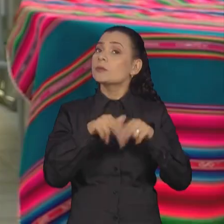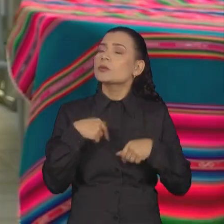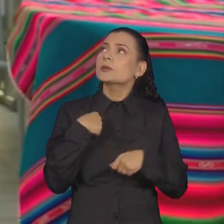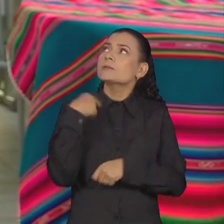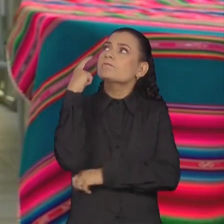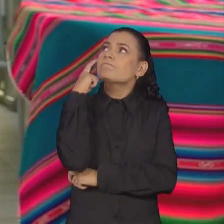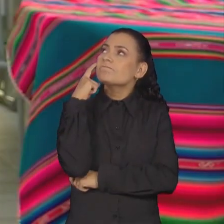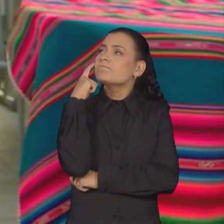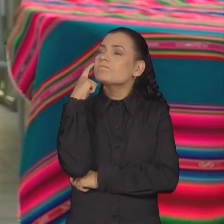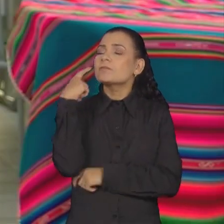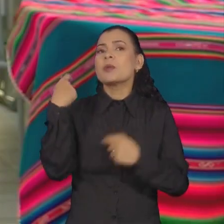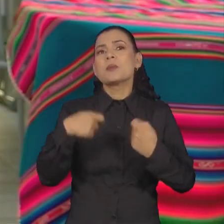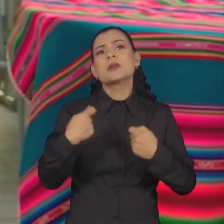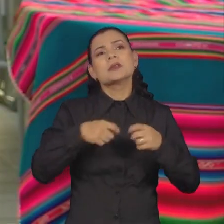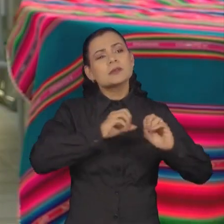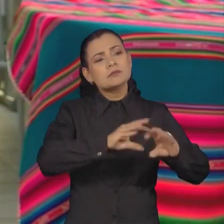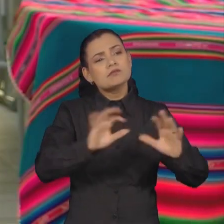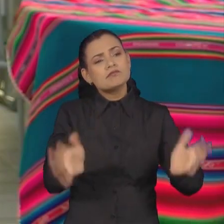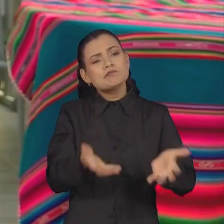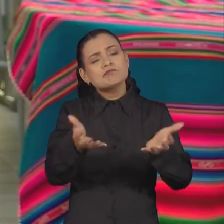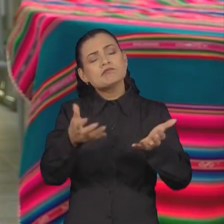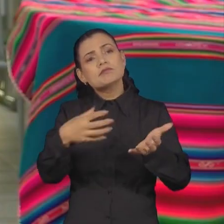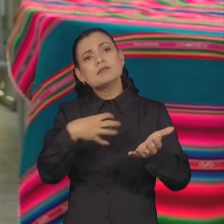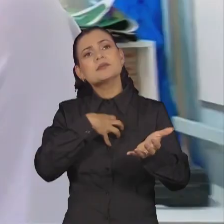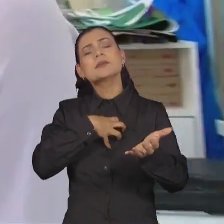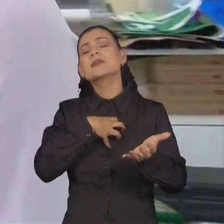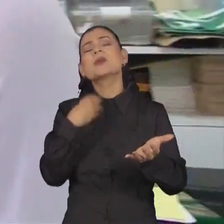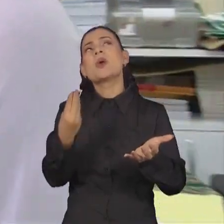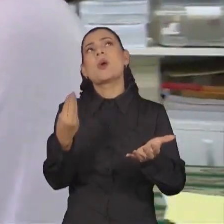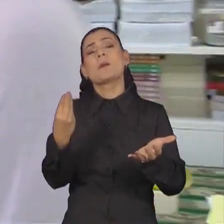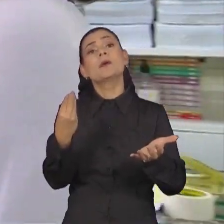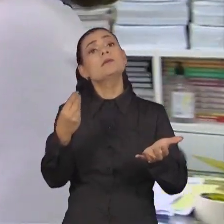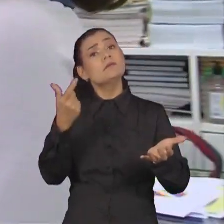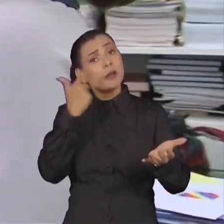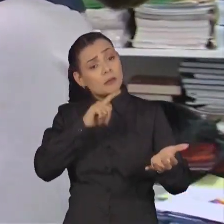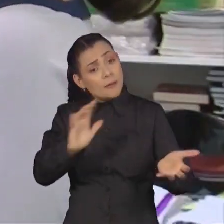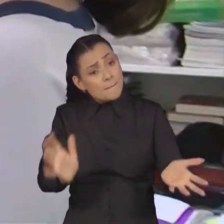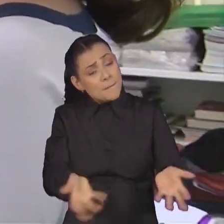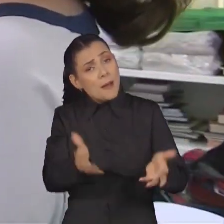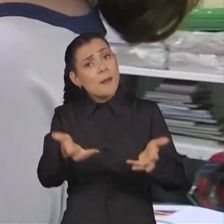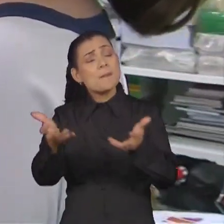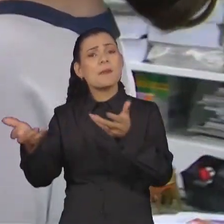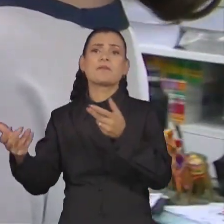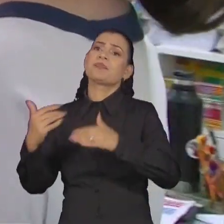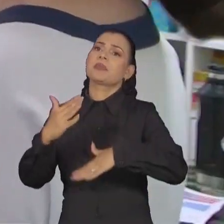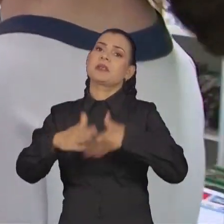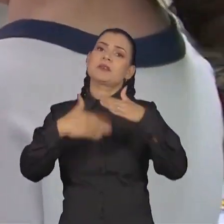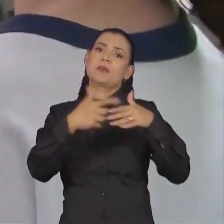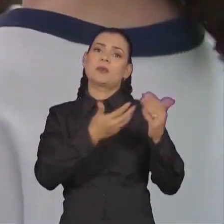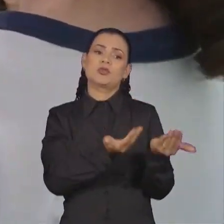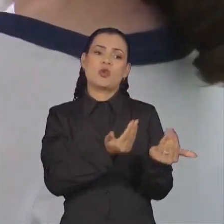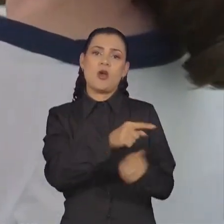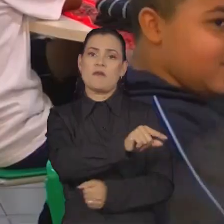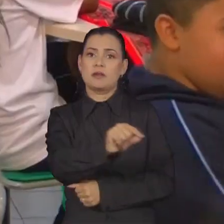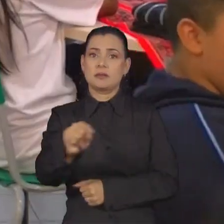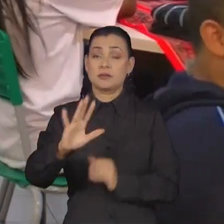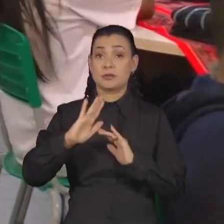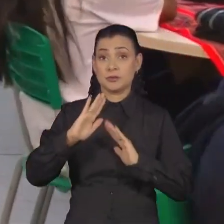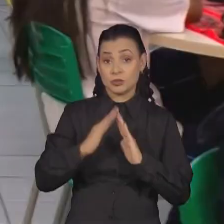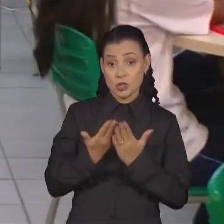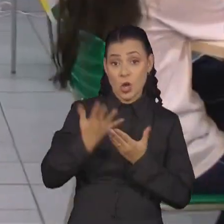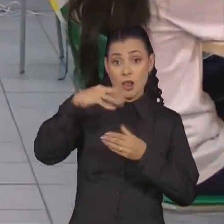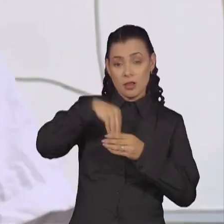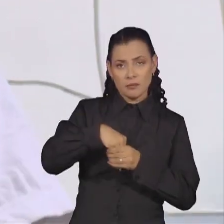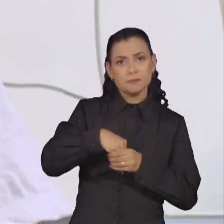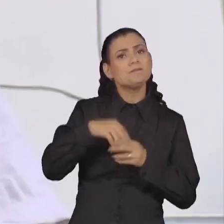precisava desenvolver isso no sentido de potencializar o desenvolvimento desse jovem na escola. É